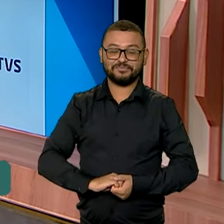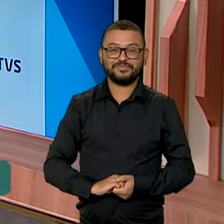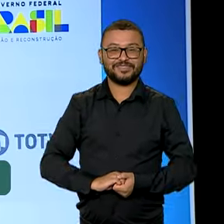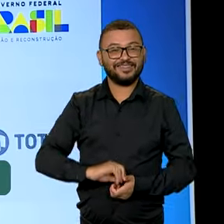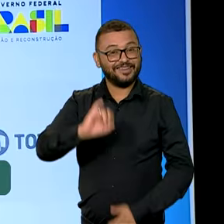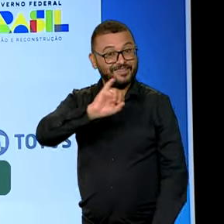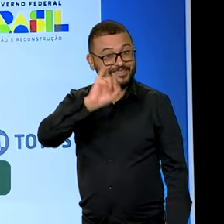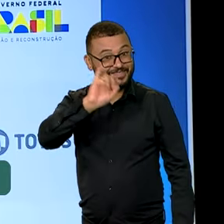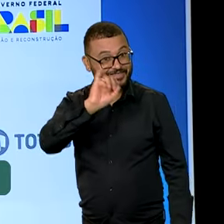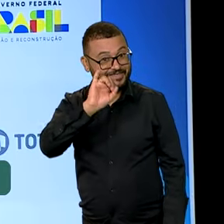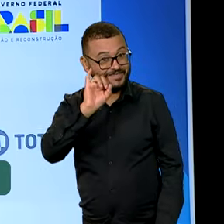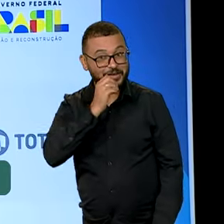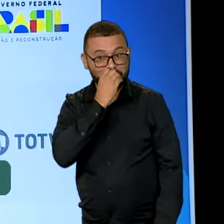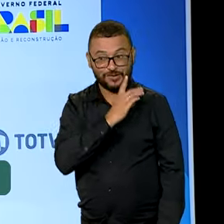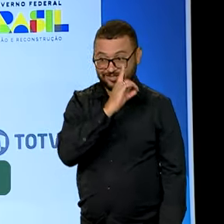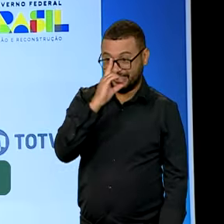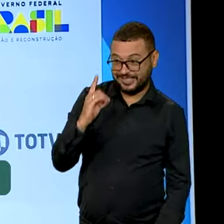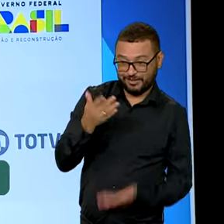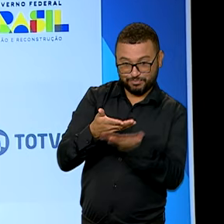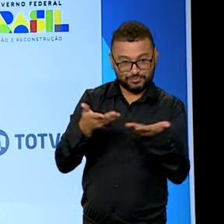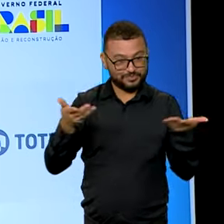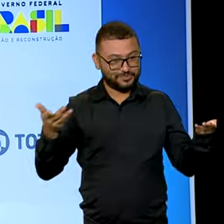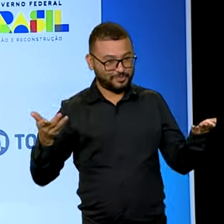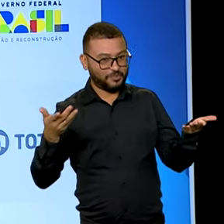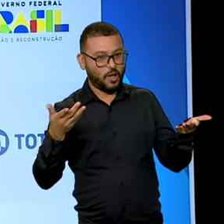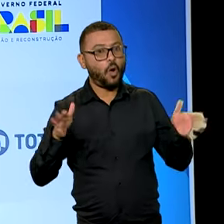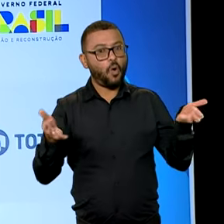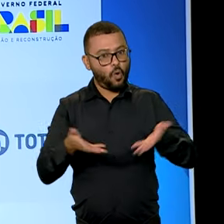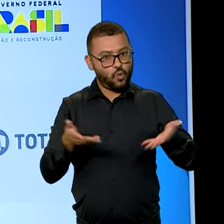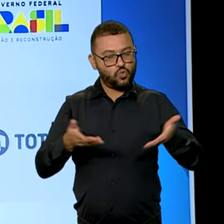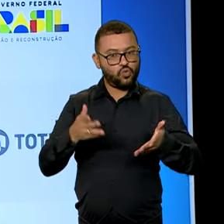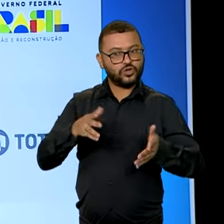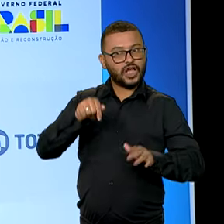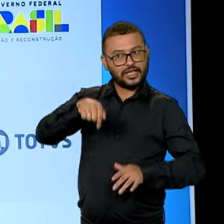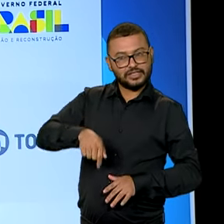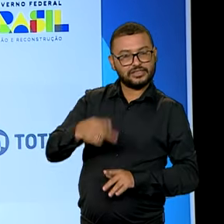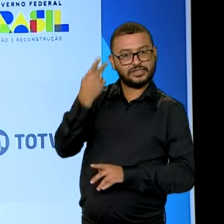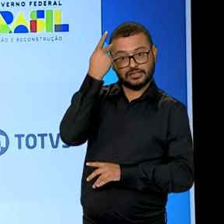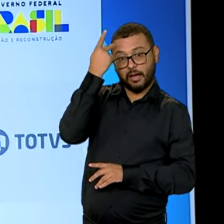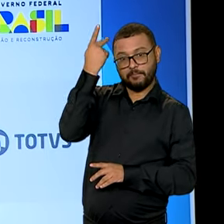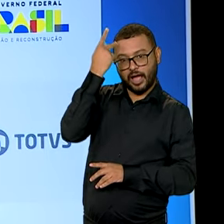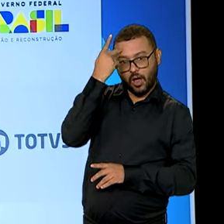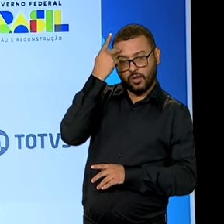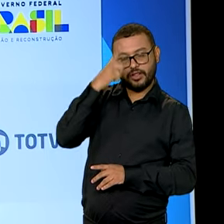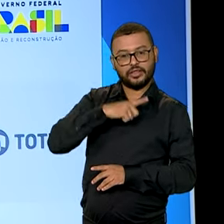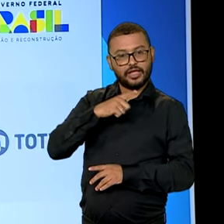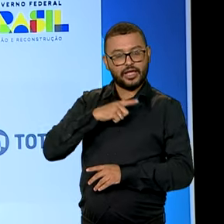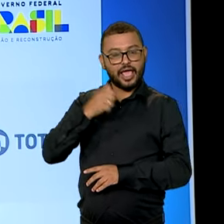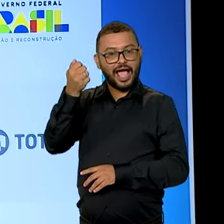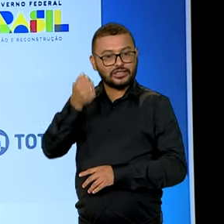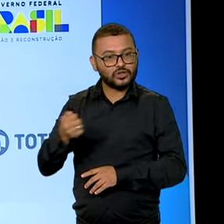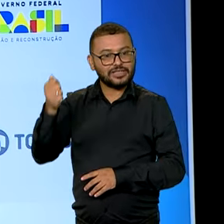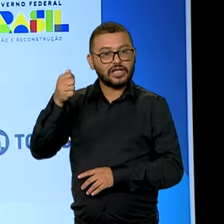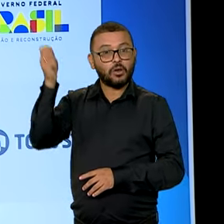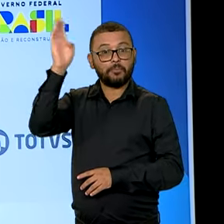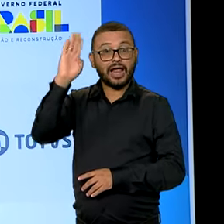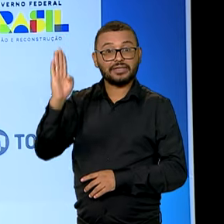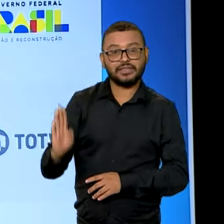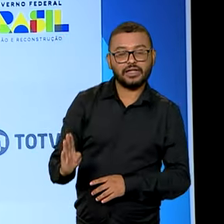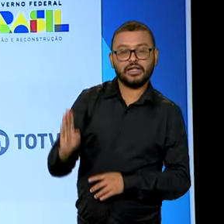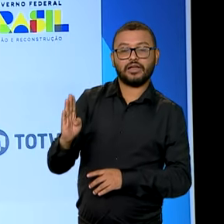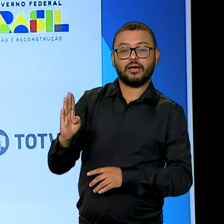Oi, Vanessa. Bom dia a você, bom dia a todos. Esse evento aqui em São Paulo é realizado pela Associação Brasileira